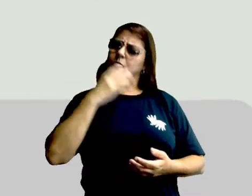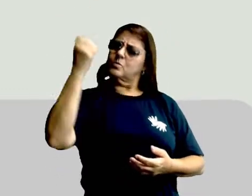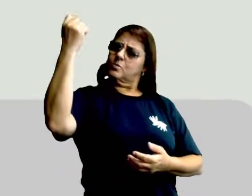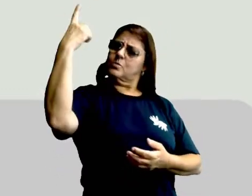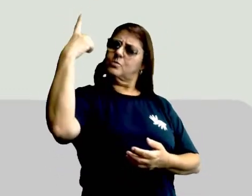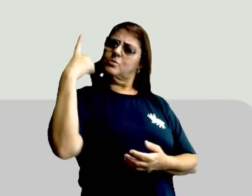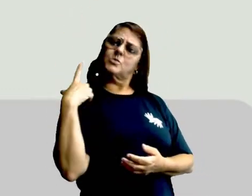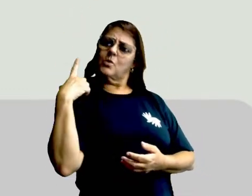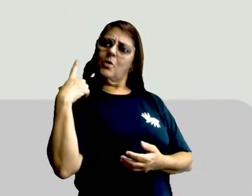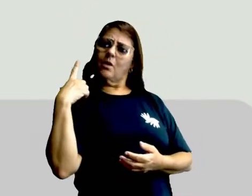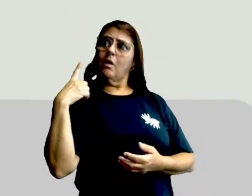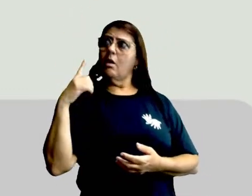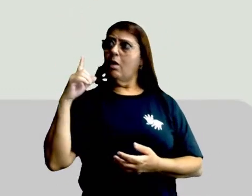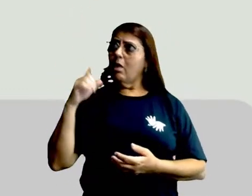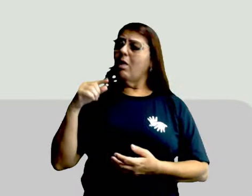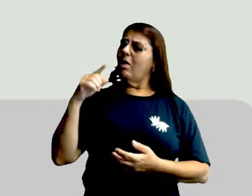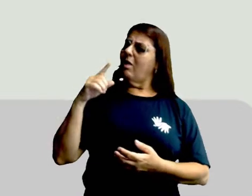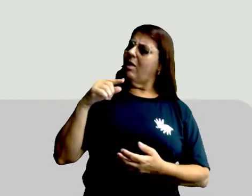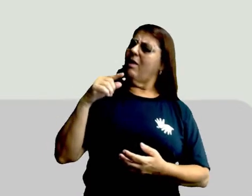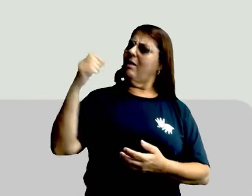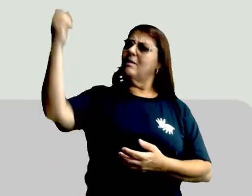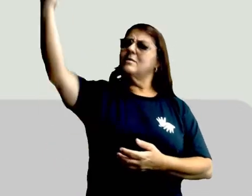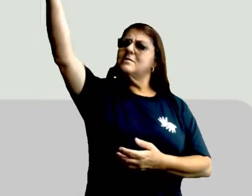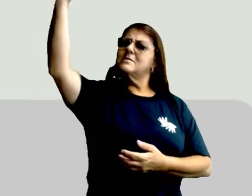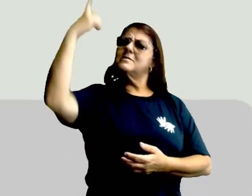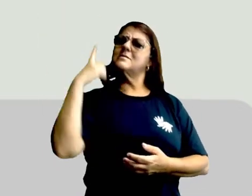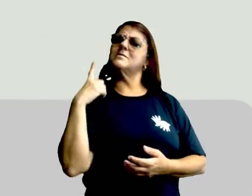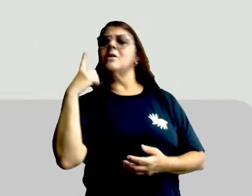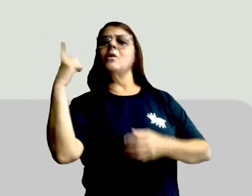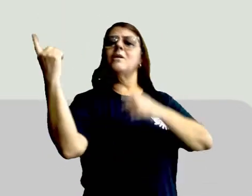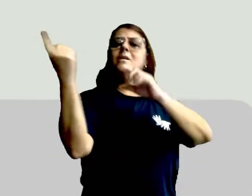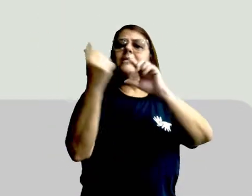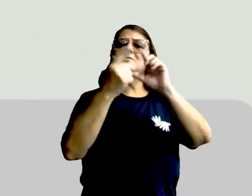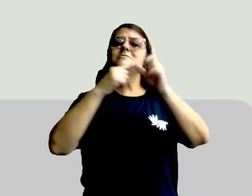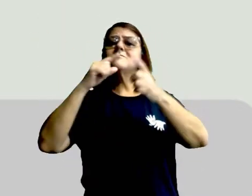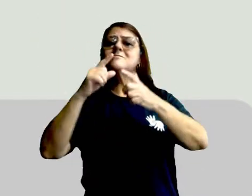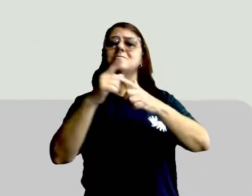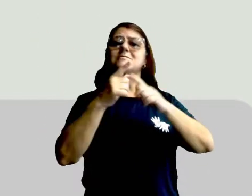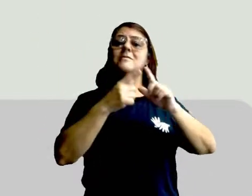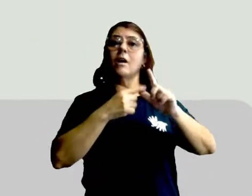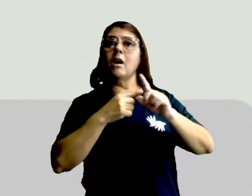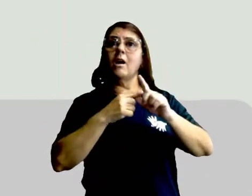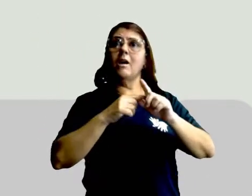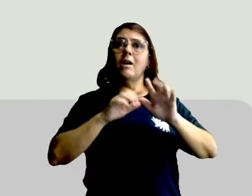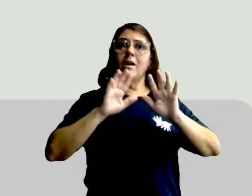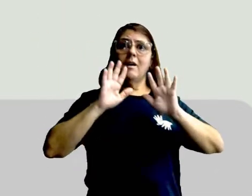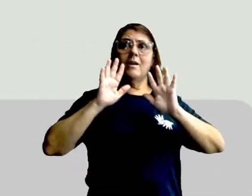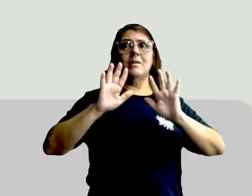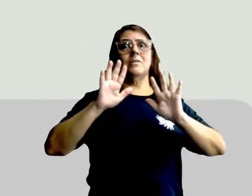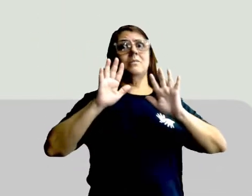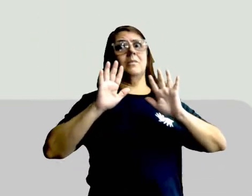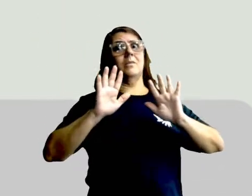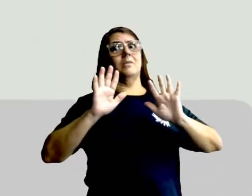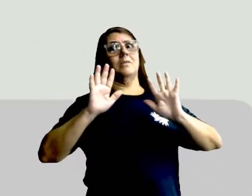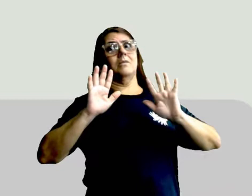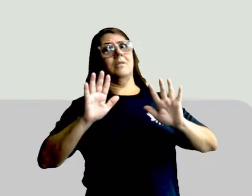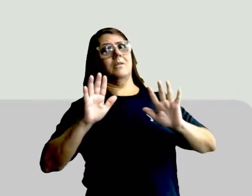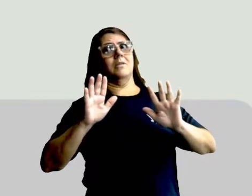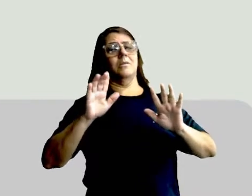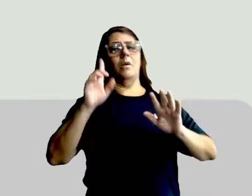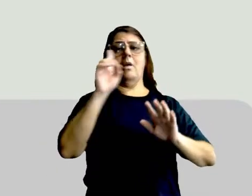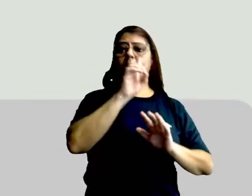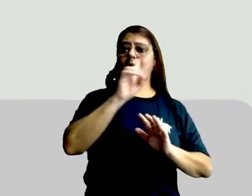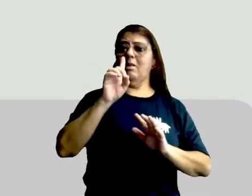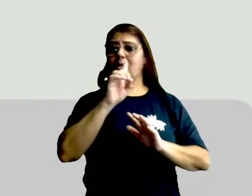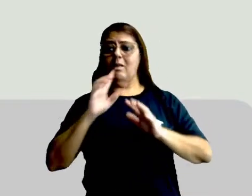Sol, o Sol é estrela, epa, epa, epa, ele não é um